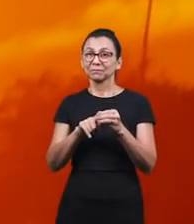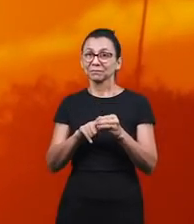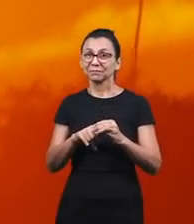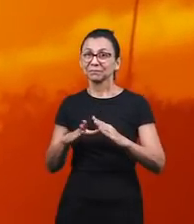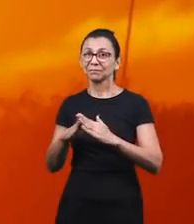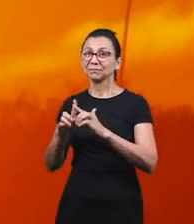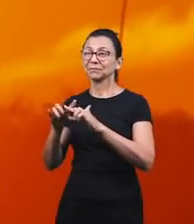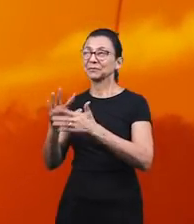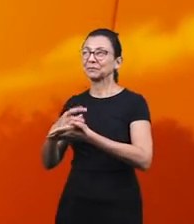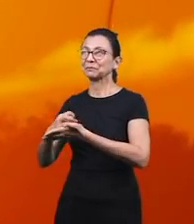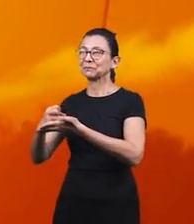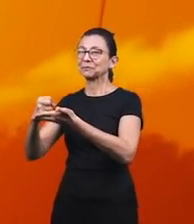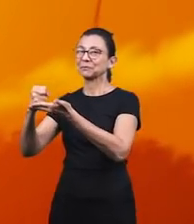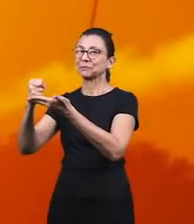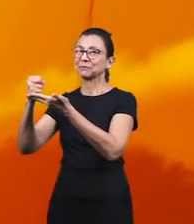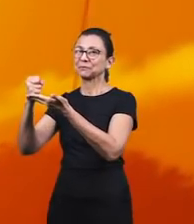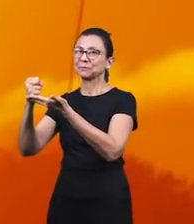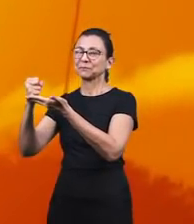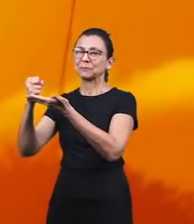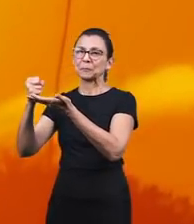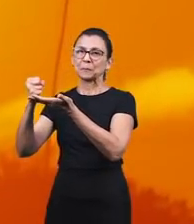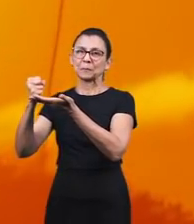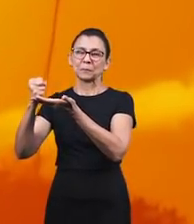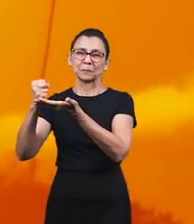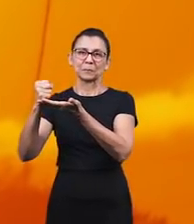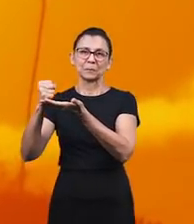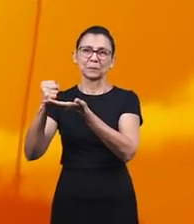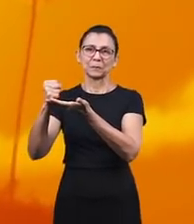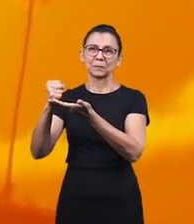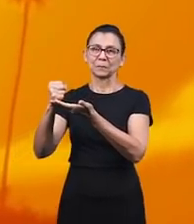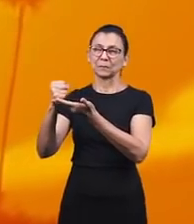voltará, vem buscar a sua igreja,